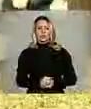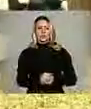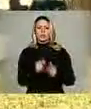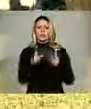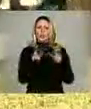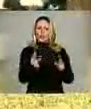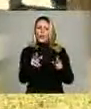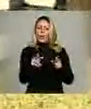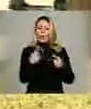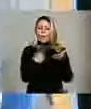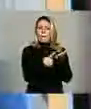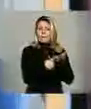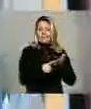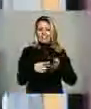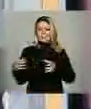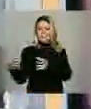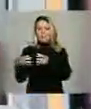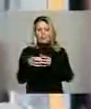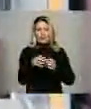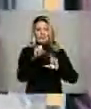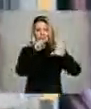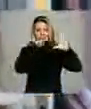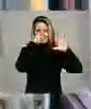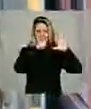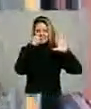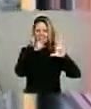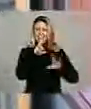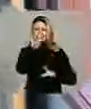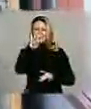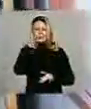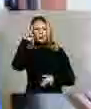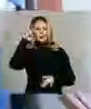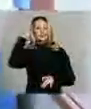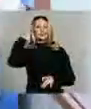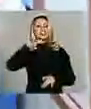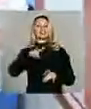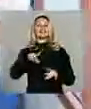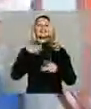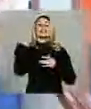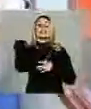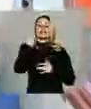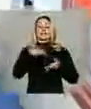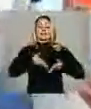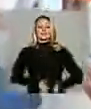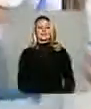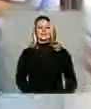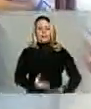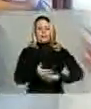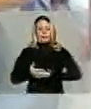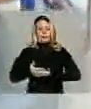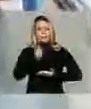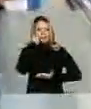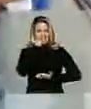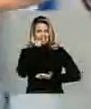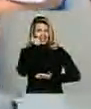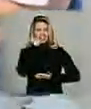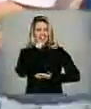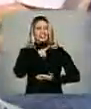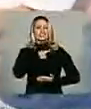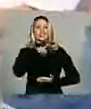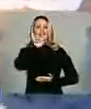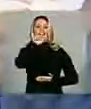Conforme o combinado com nossa equipe de reportagem, 5 dias após o nascimento da filha, lá estavam Aline